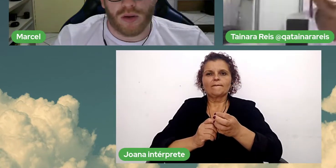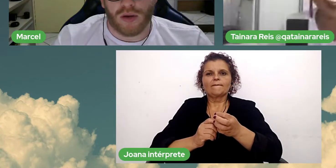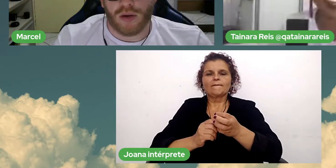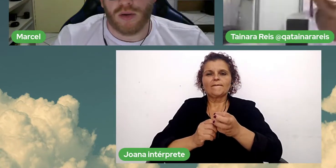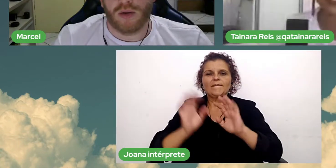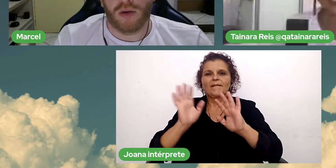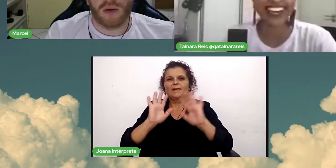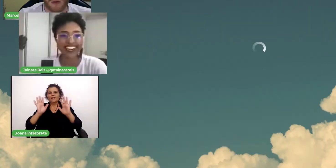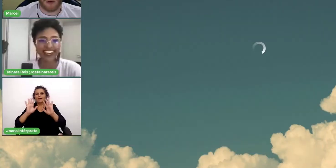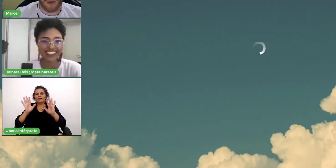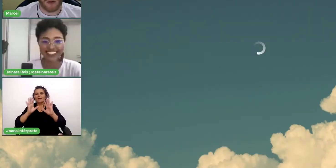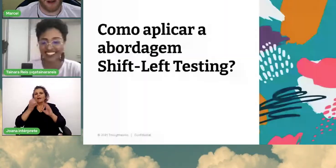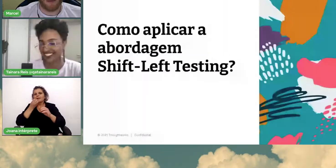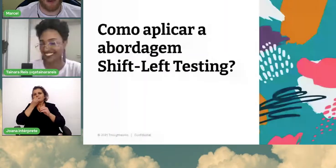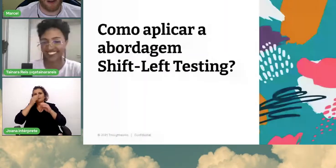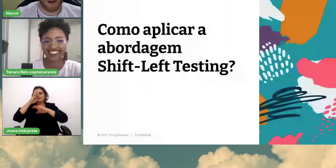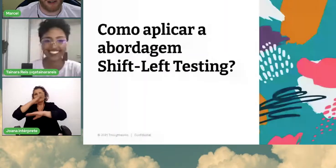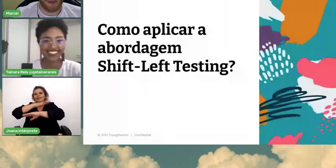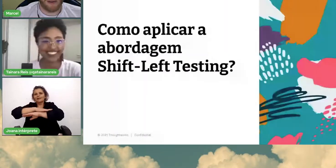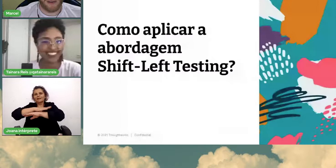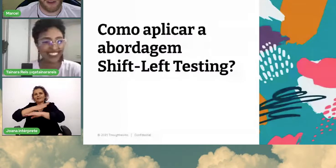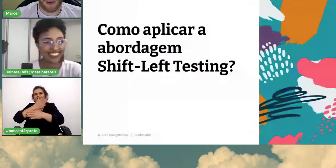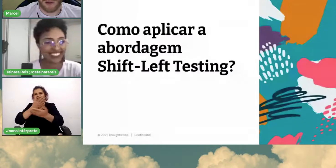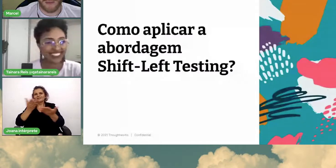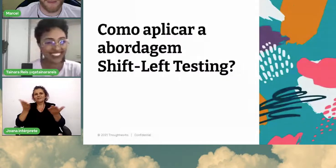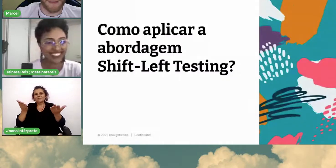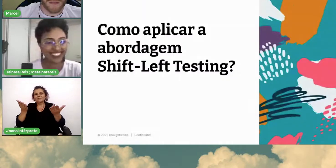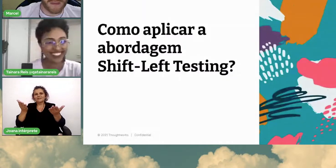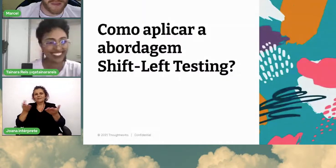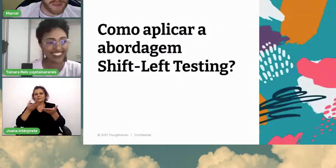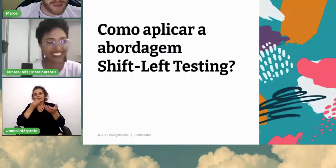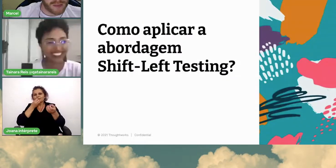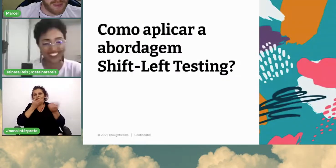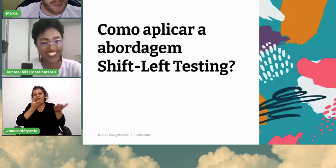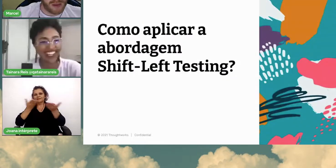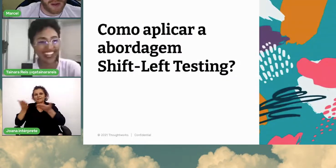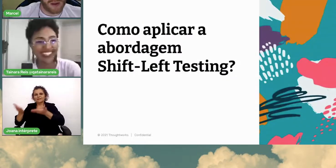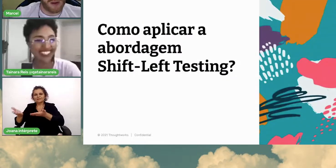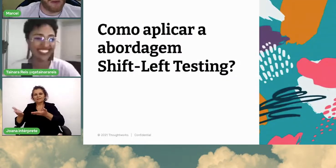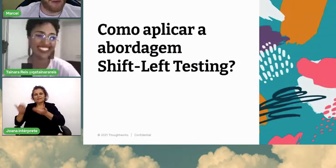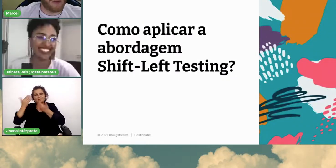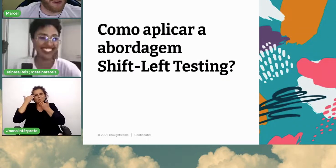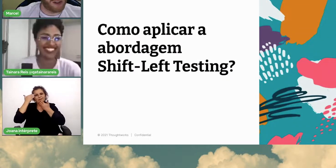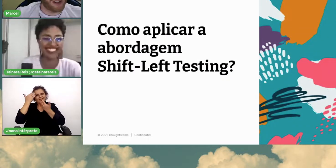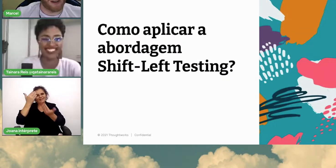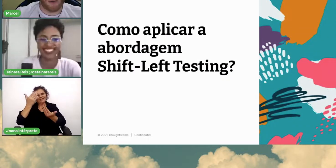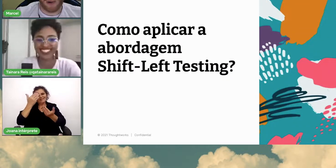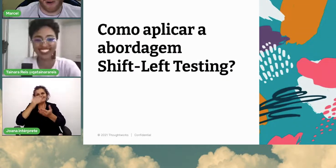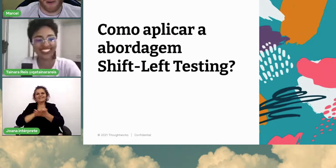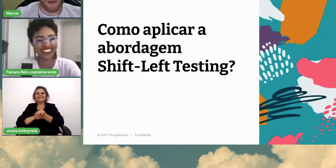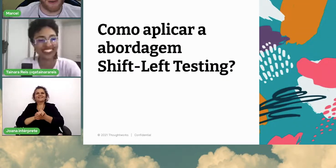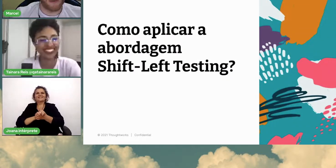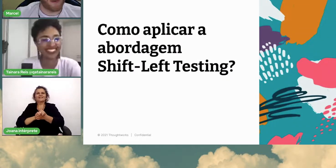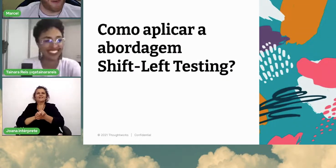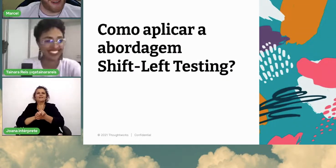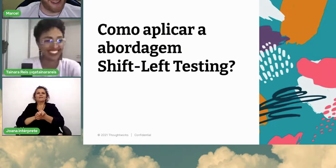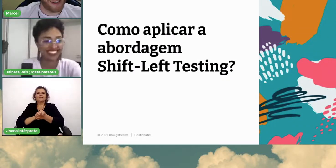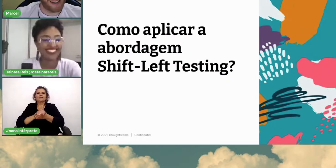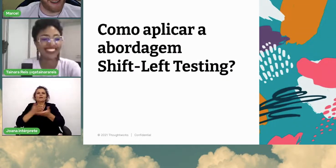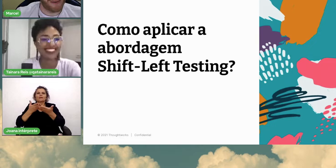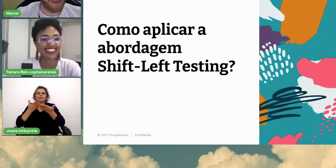Olá, boa tarde. Olá, boa tarde, bem-vinda. Obrigada. Vou te deixar com o palco, uma